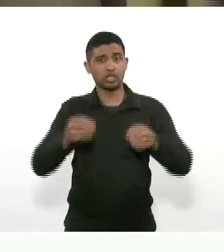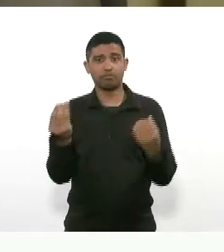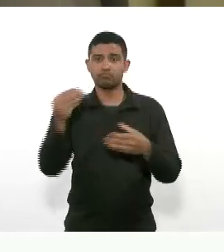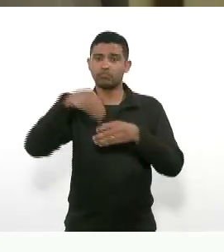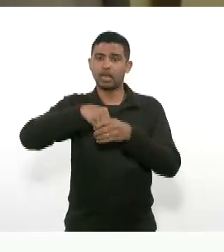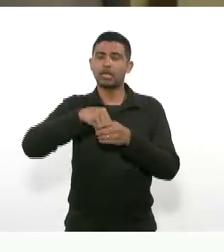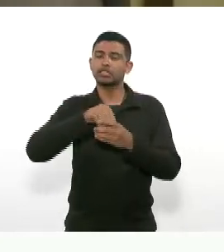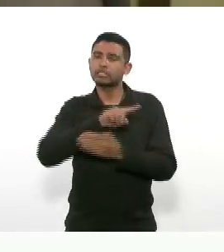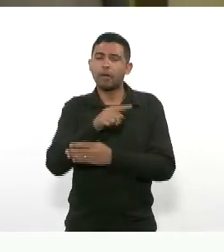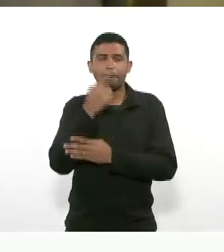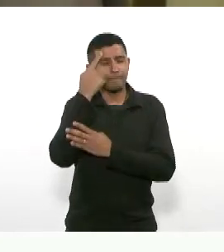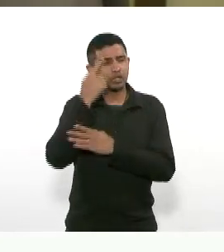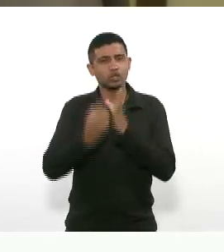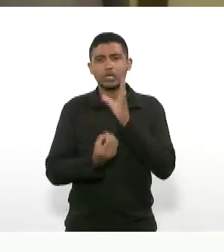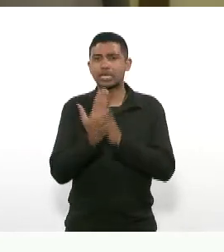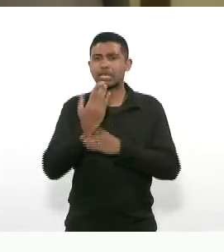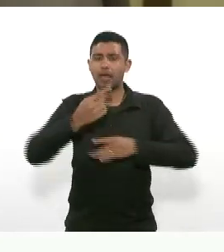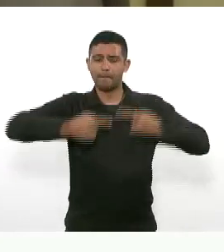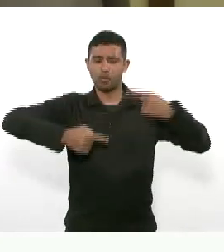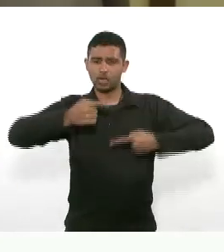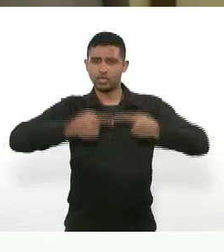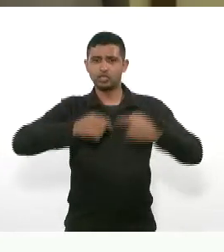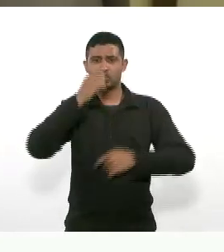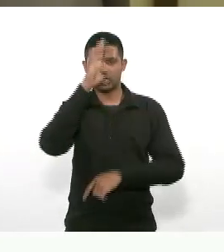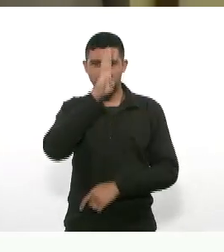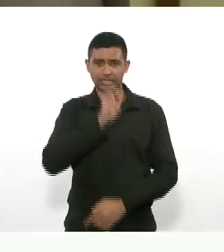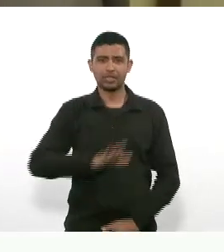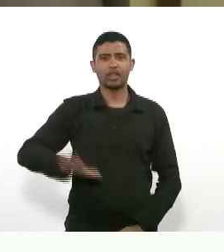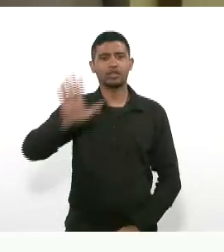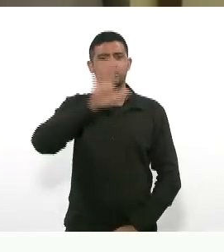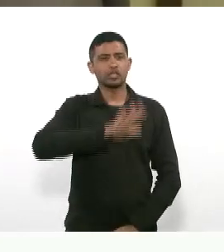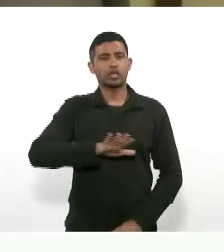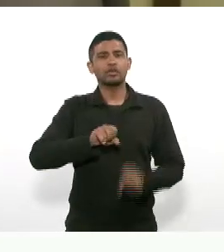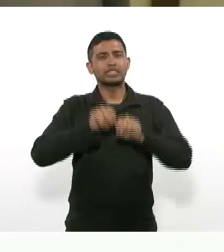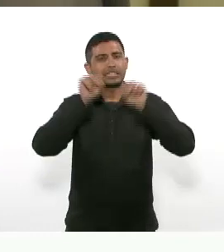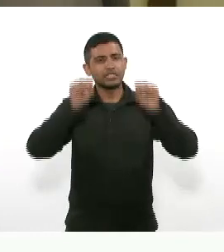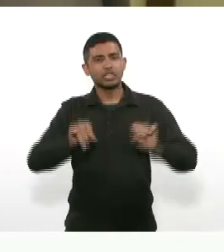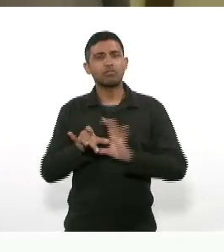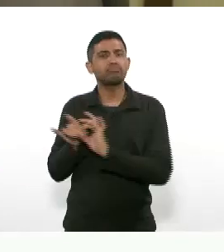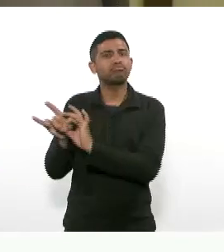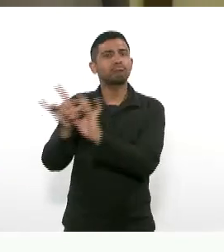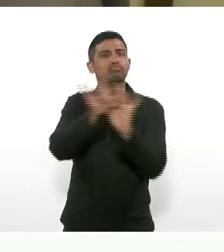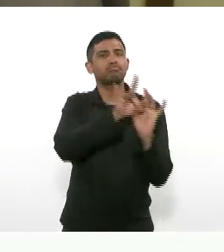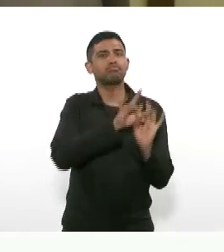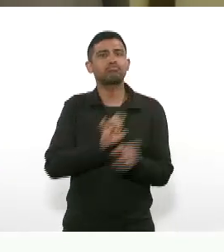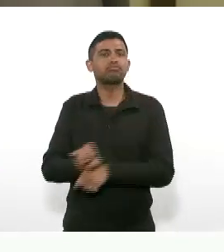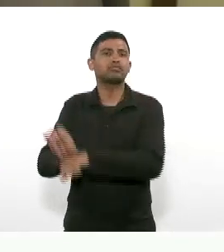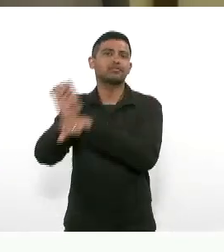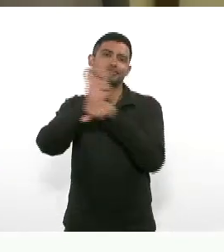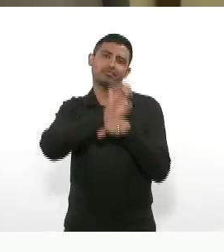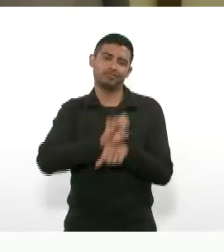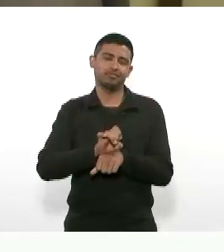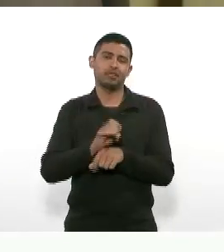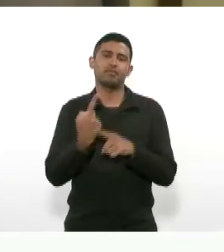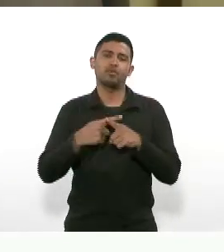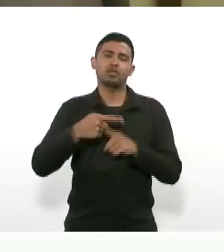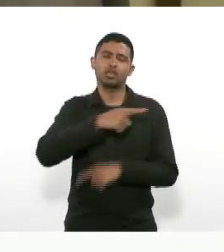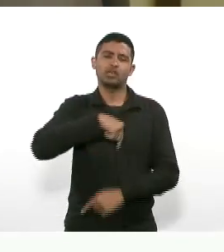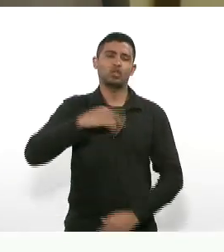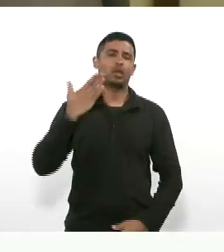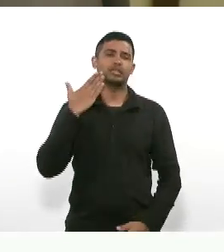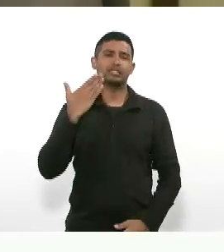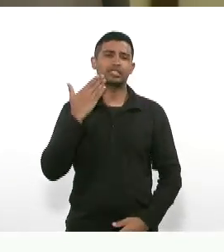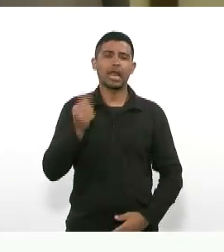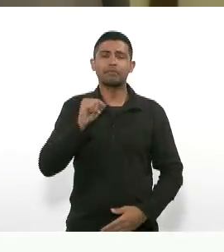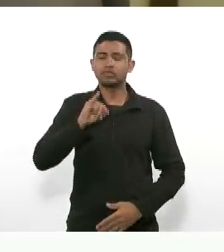em criar uma política nacional, um sistema que unisse os vários estados. Por que todos nós aqui sabemos que quando a gente